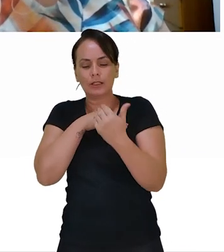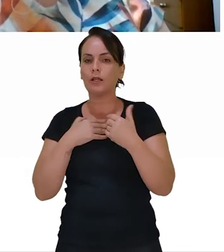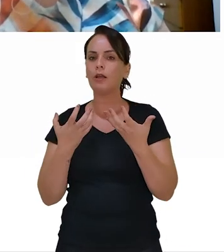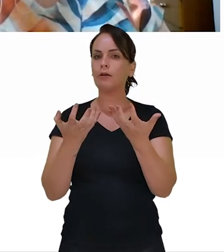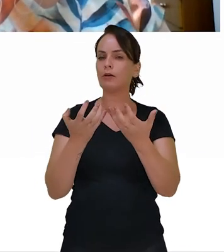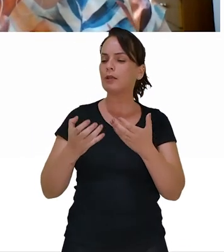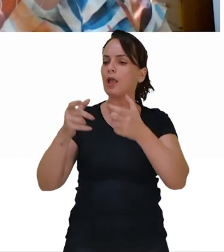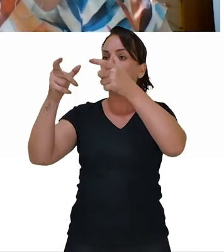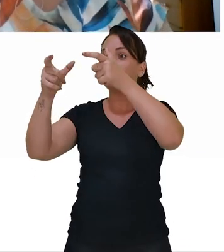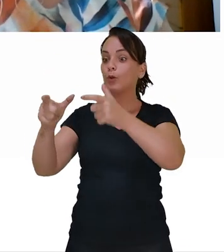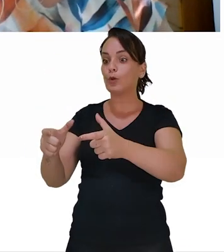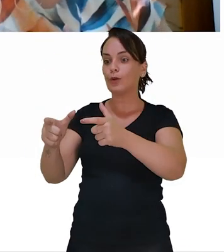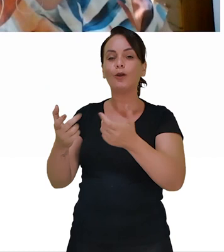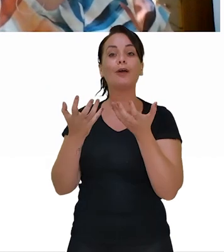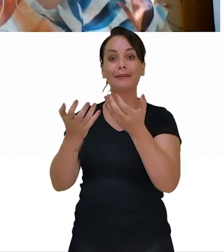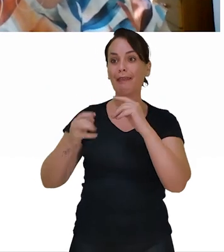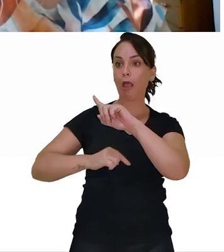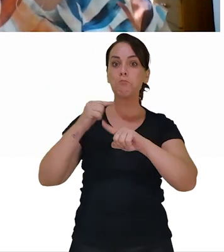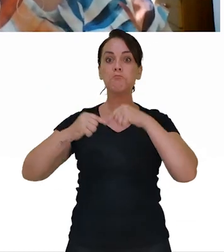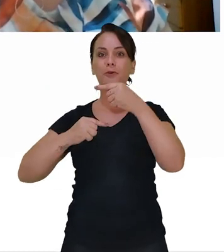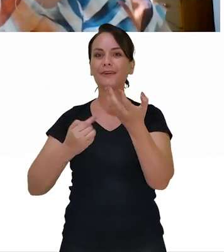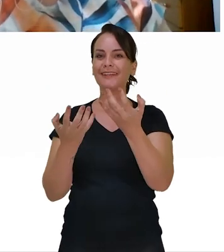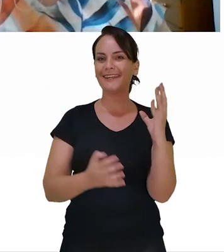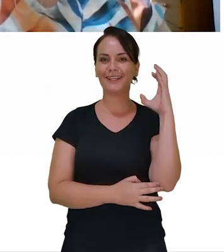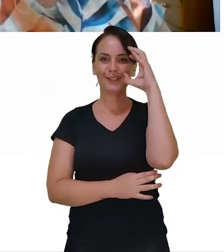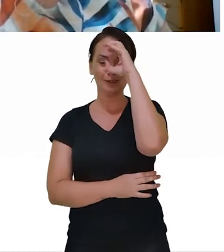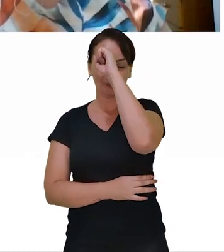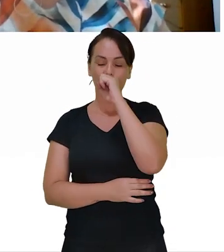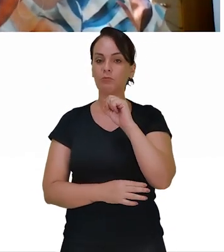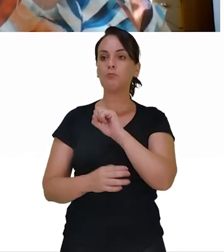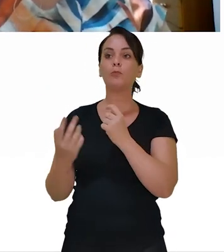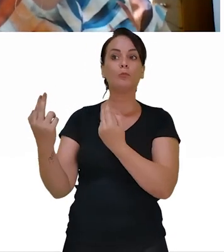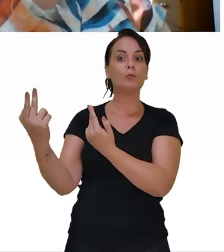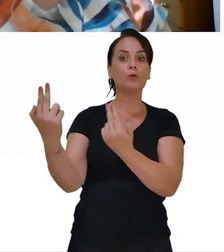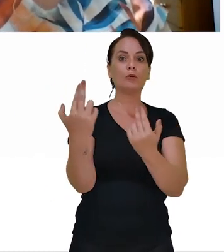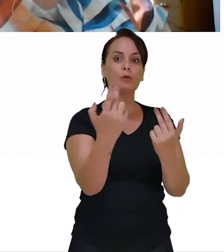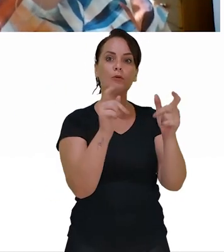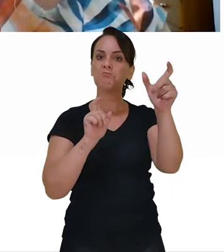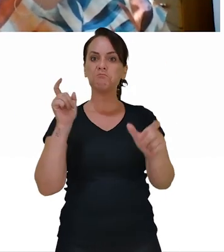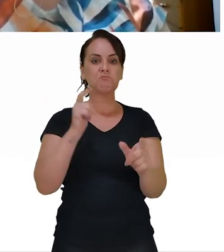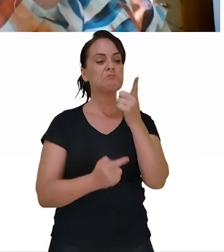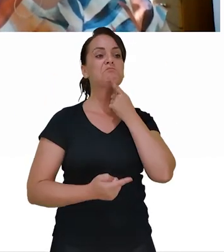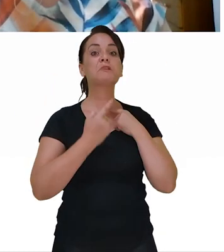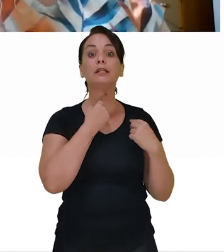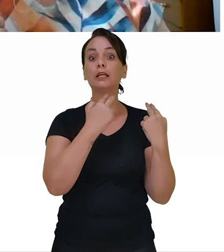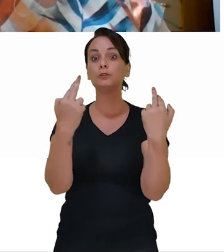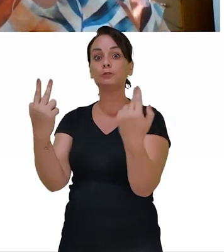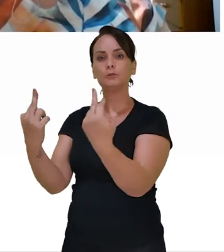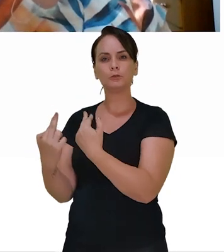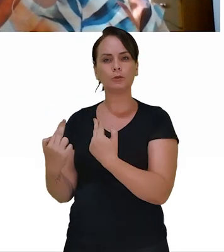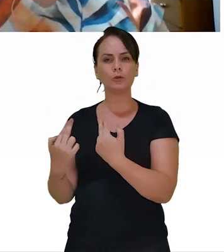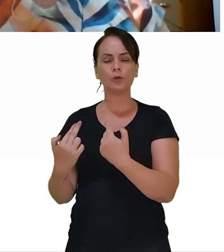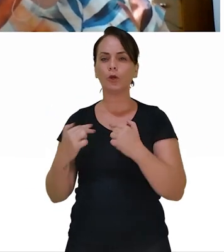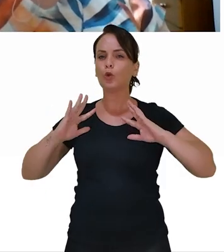estar num espaço, a gente quer avançar, quer aprender, que as outras pessoas têm os mesmos desejos. Tudo o